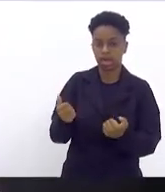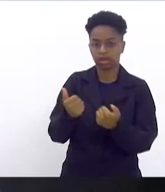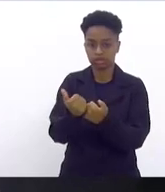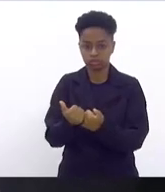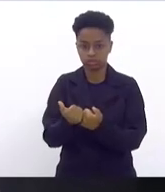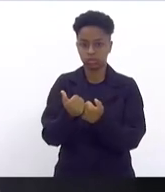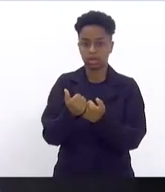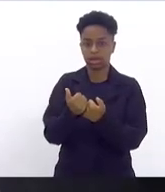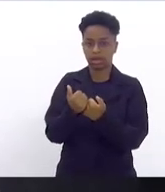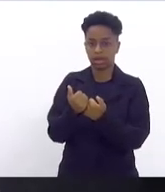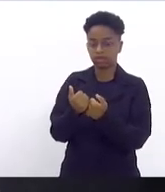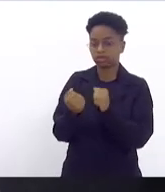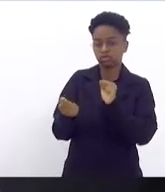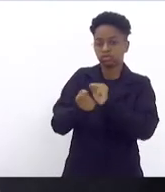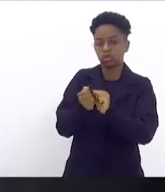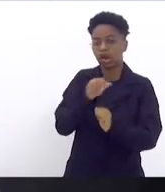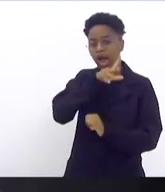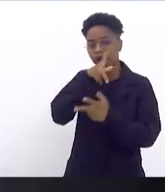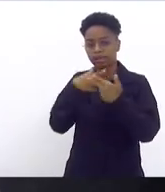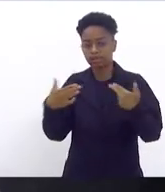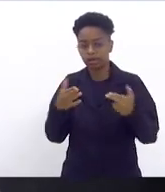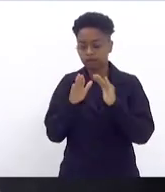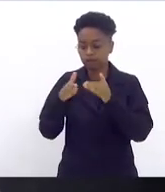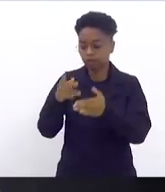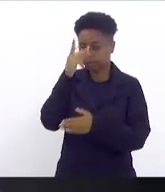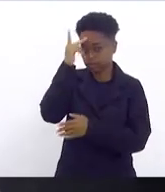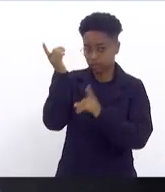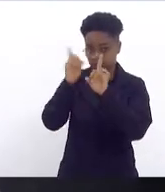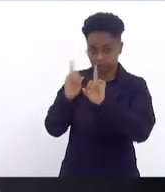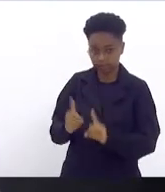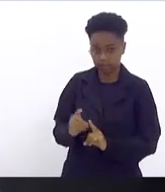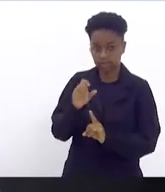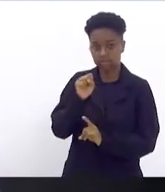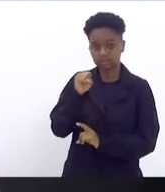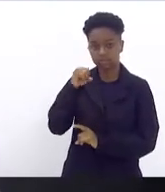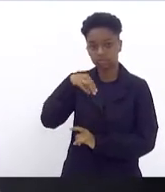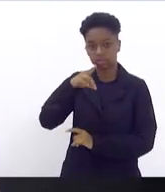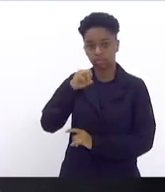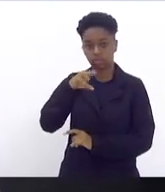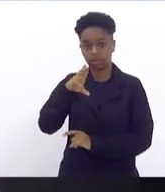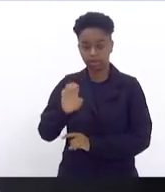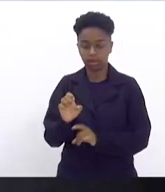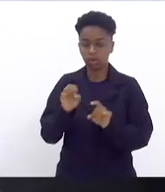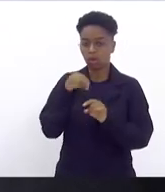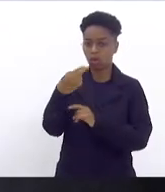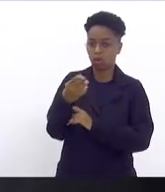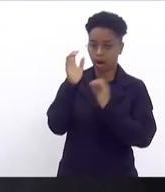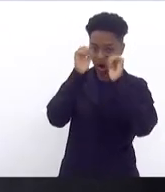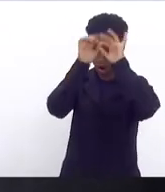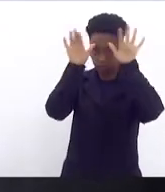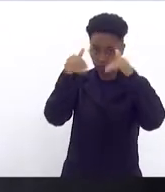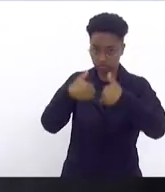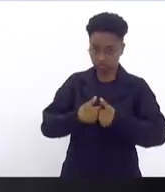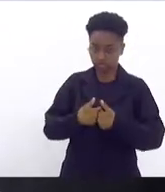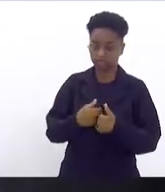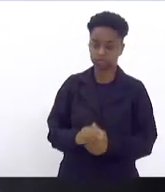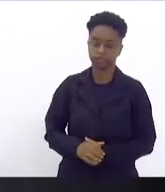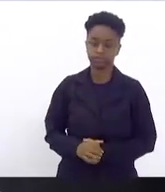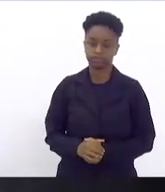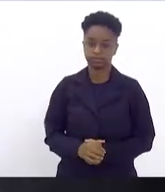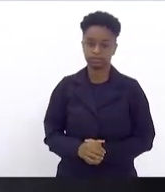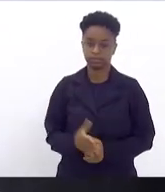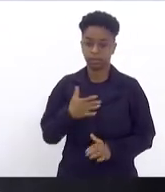por animais para tratamento de pessoas com deficiência, síndromes e ou transtorno do espectro autista, na forma em que menciona.